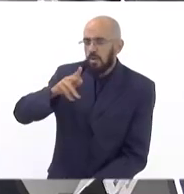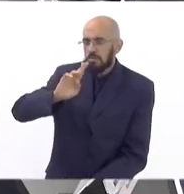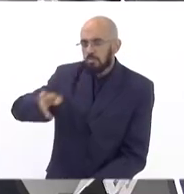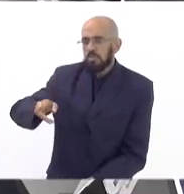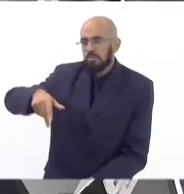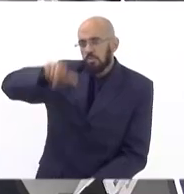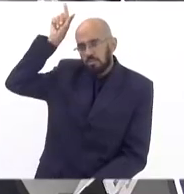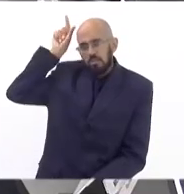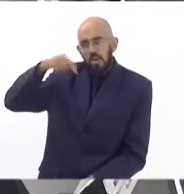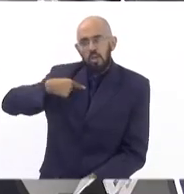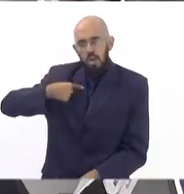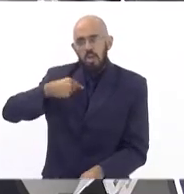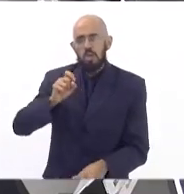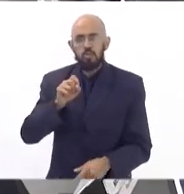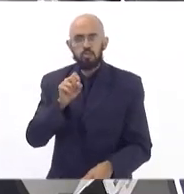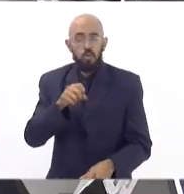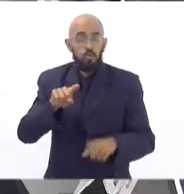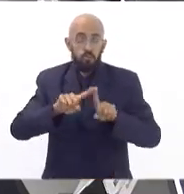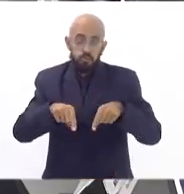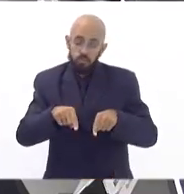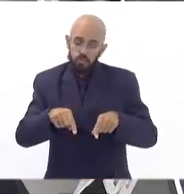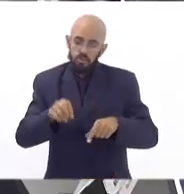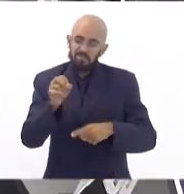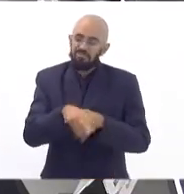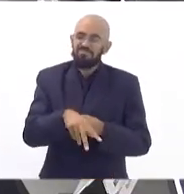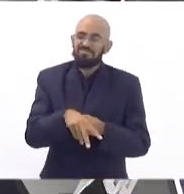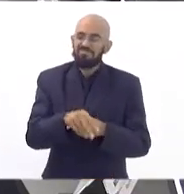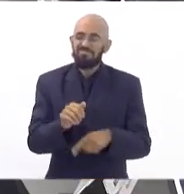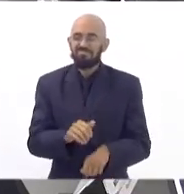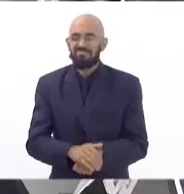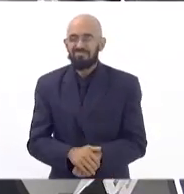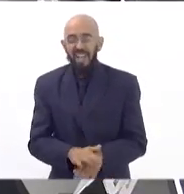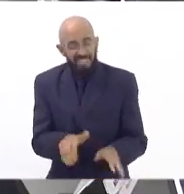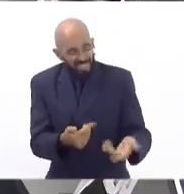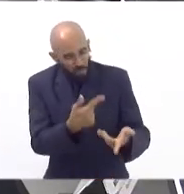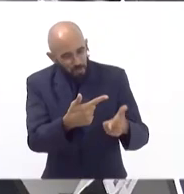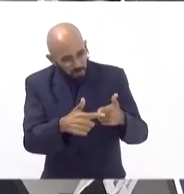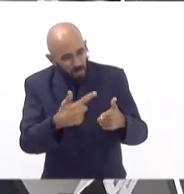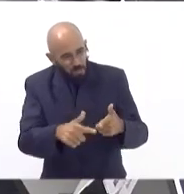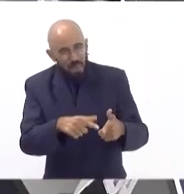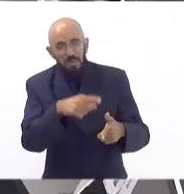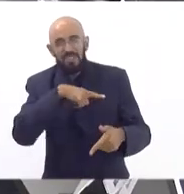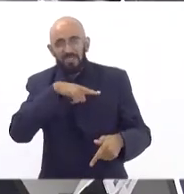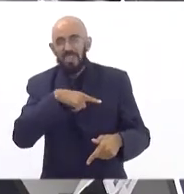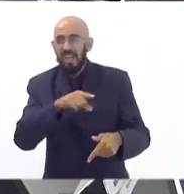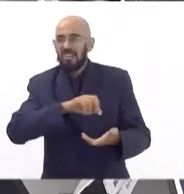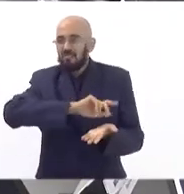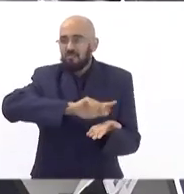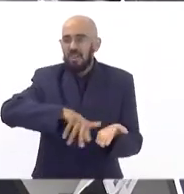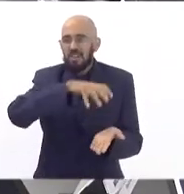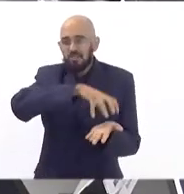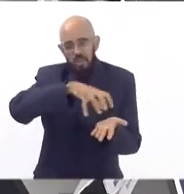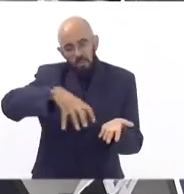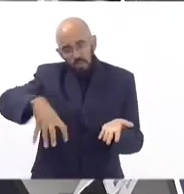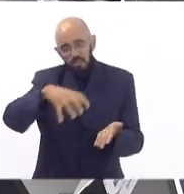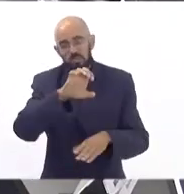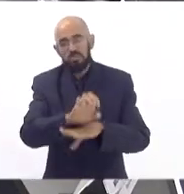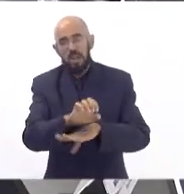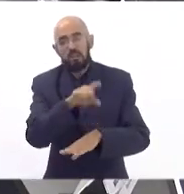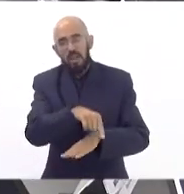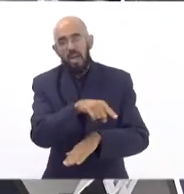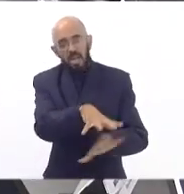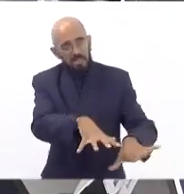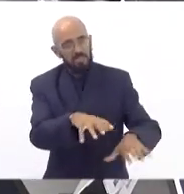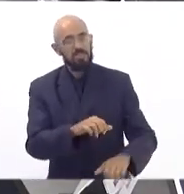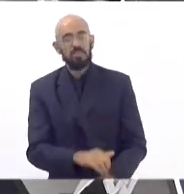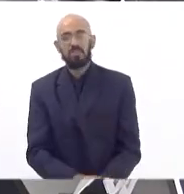não eu sou o carro condicionado na sua casa comissionado é o que nós encontramos em diversos setores do estado que só